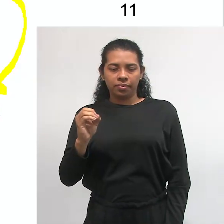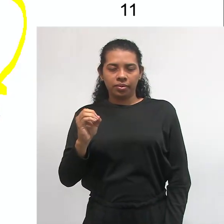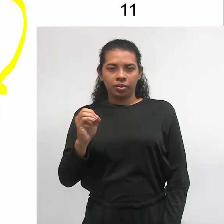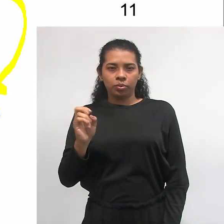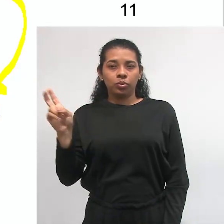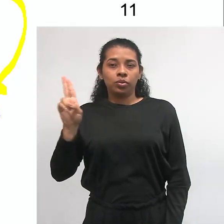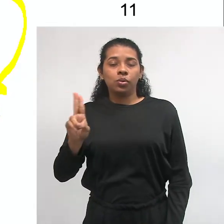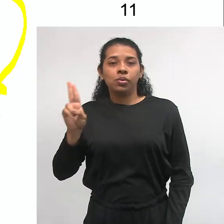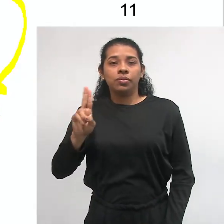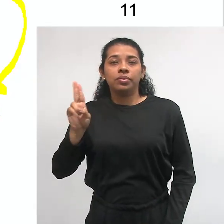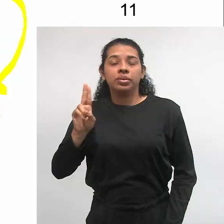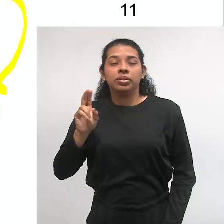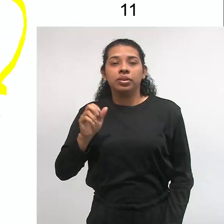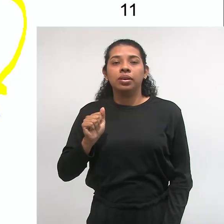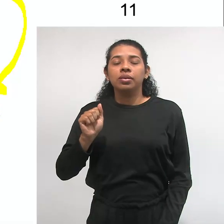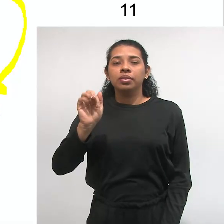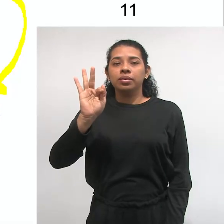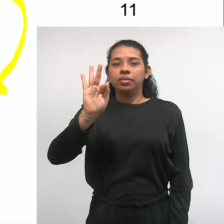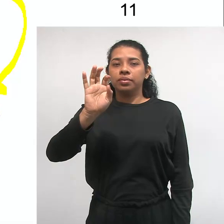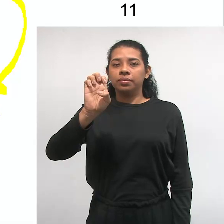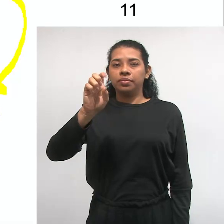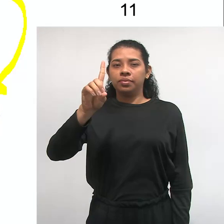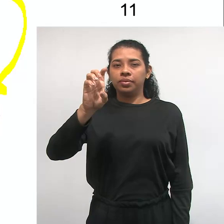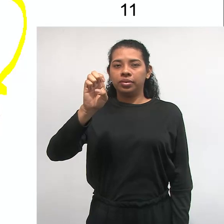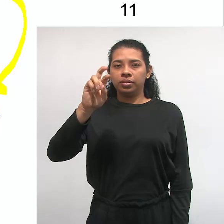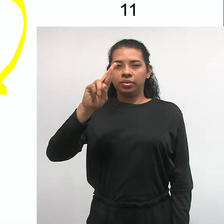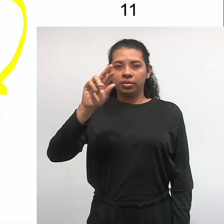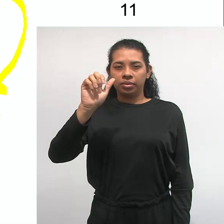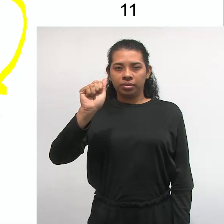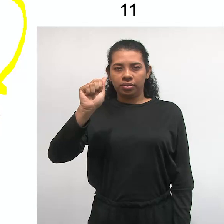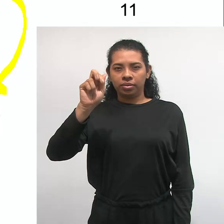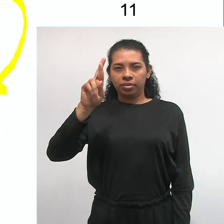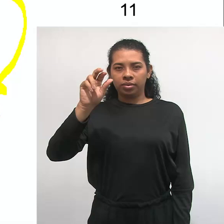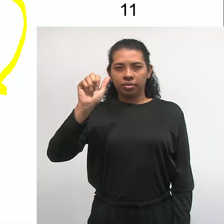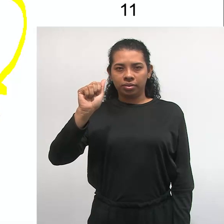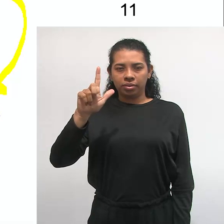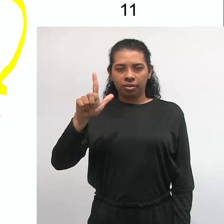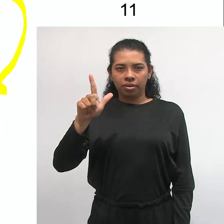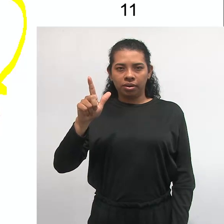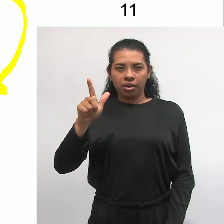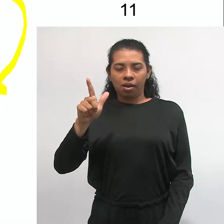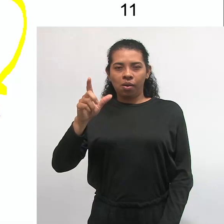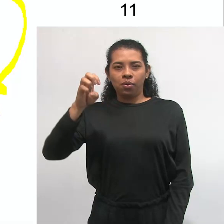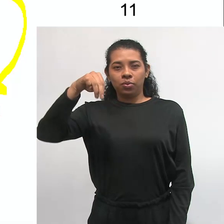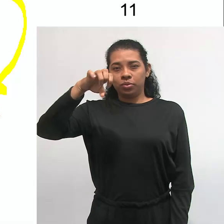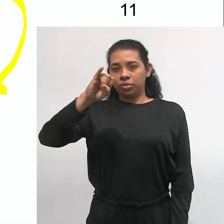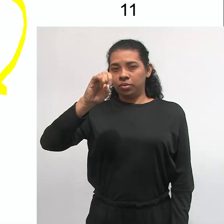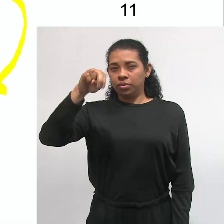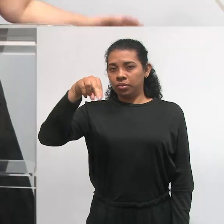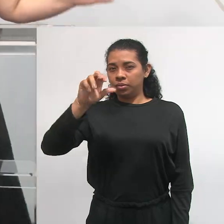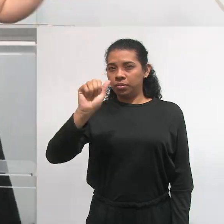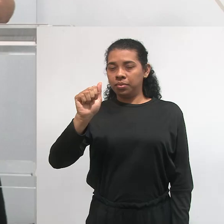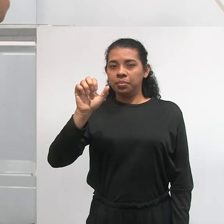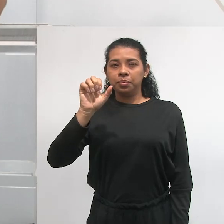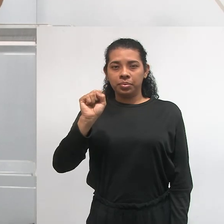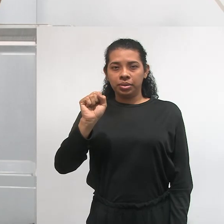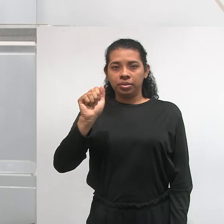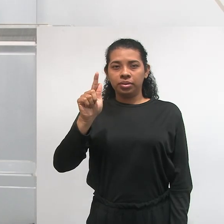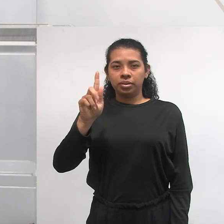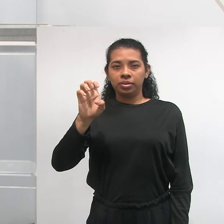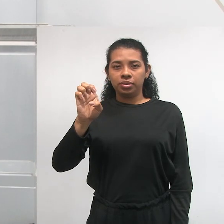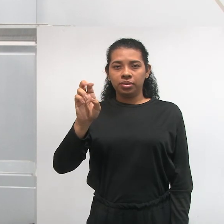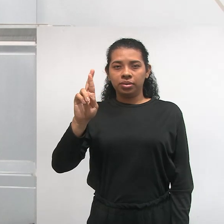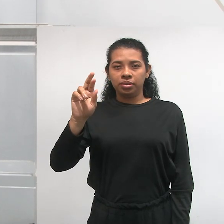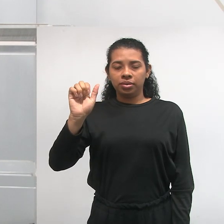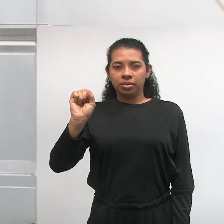Estadual de Minas Gerais, né, do seminário de estrutura deles de 2020. Então, você vai ter o mesmo modelo, que você vai editar